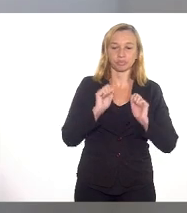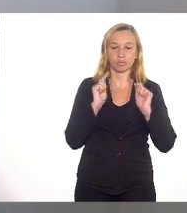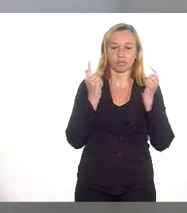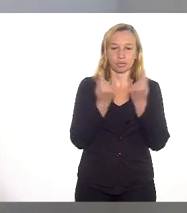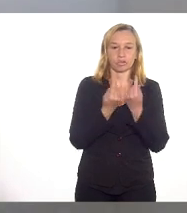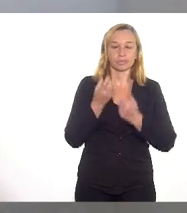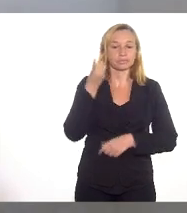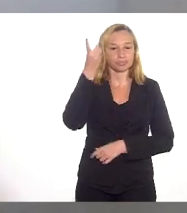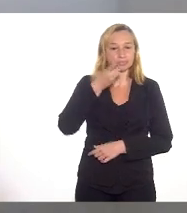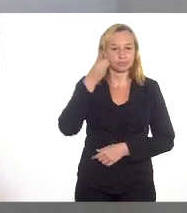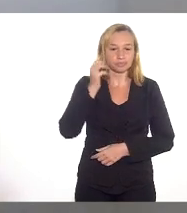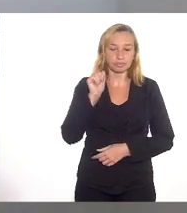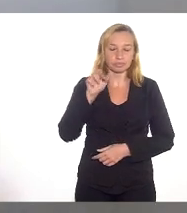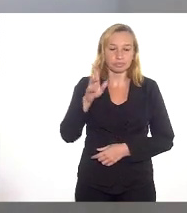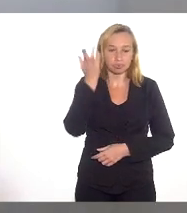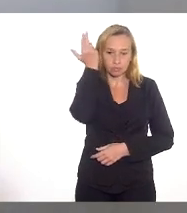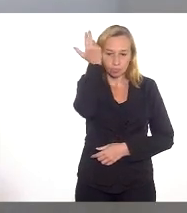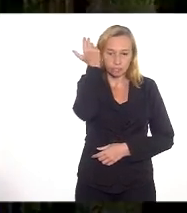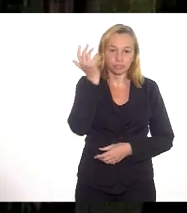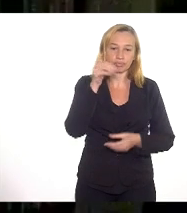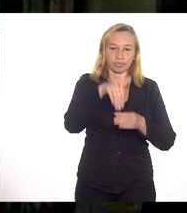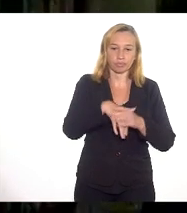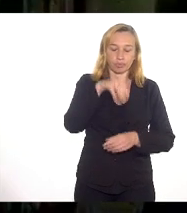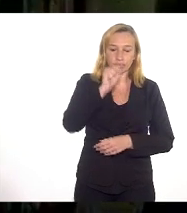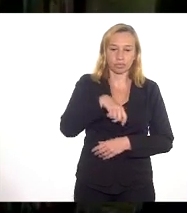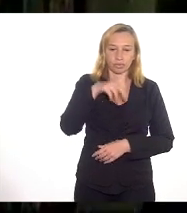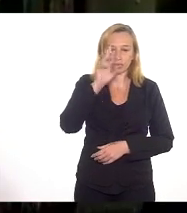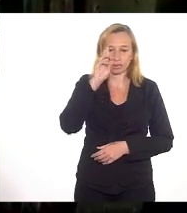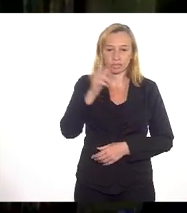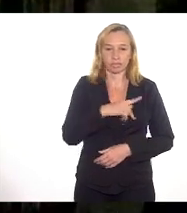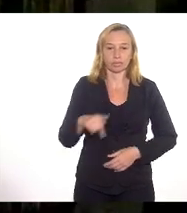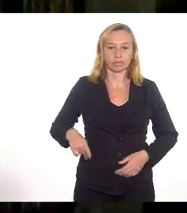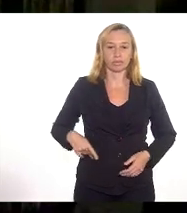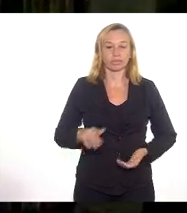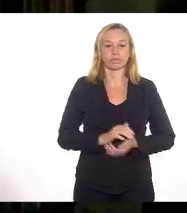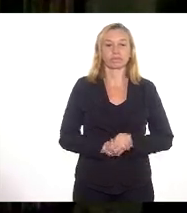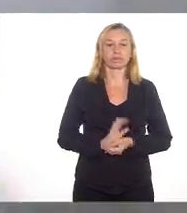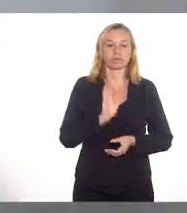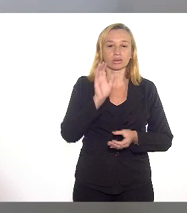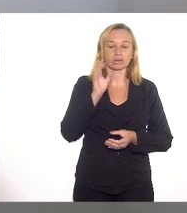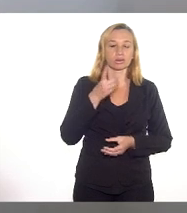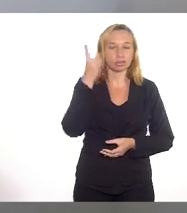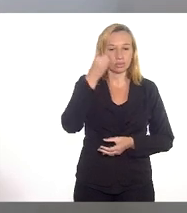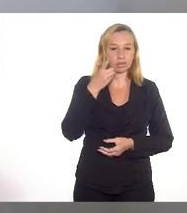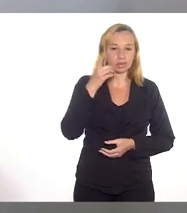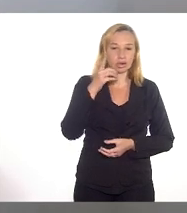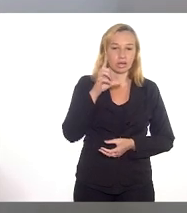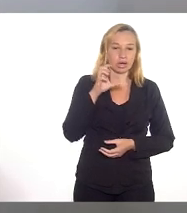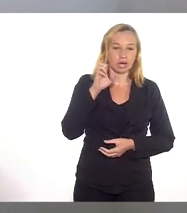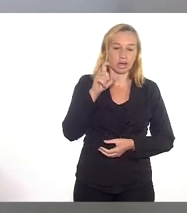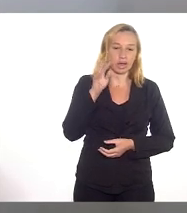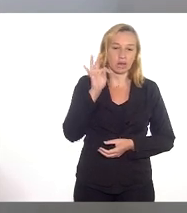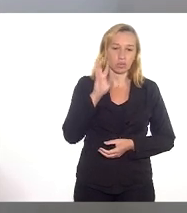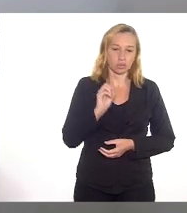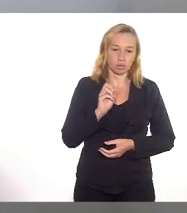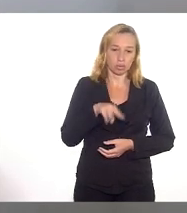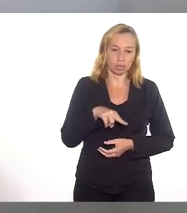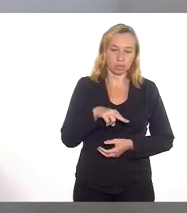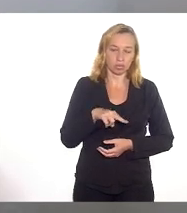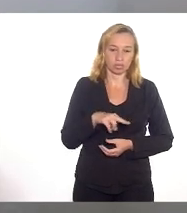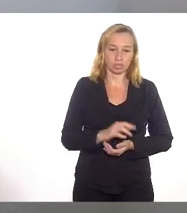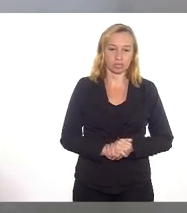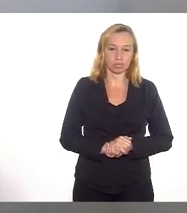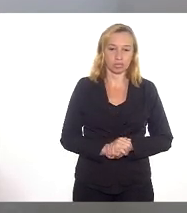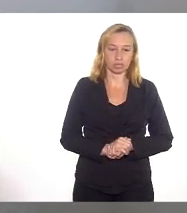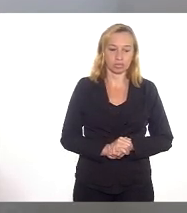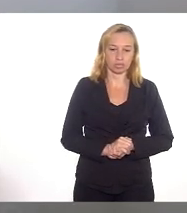Deputado Eliomar Coelho. Voto sim, presidente. Deputado Elton Cristo. Fala, Mozinho. Sim